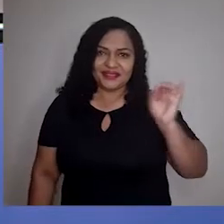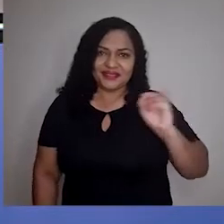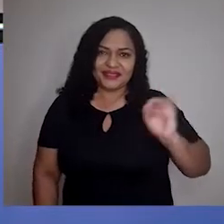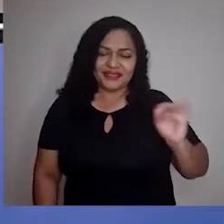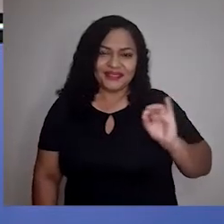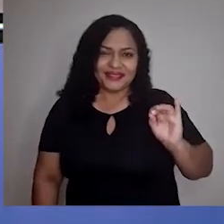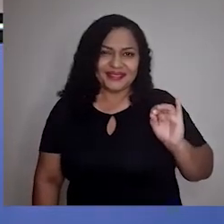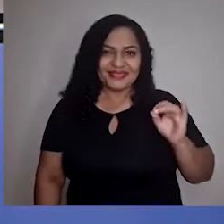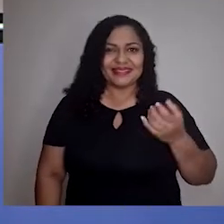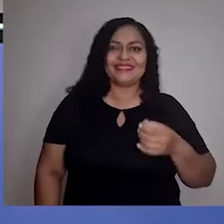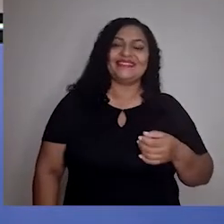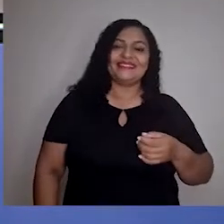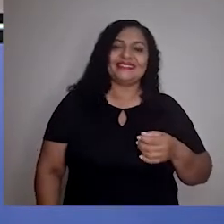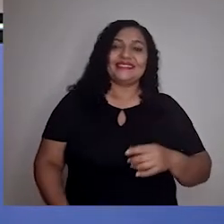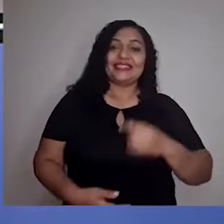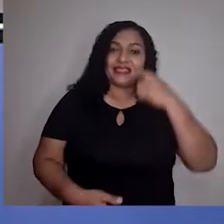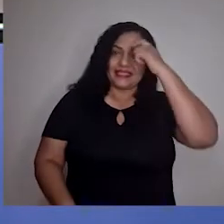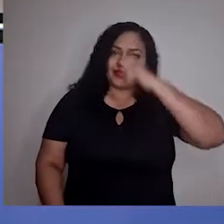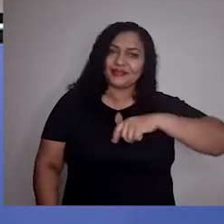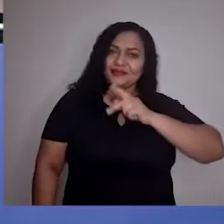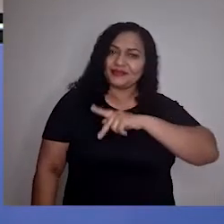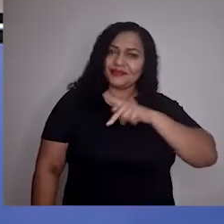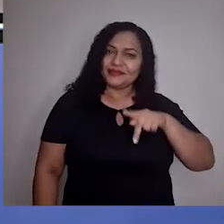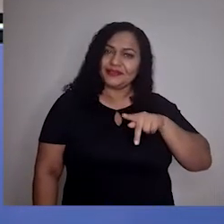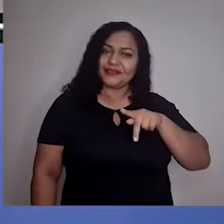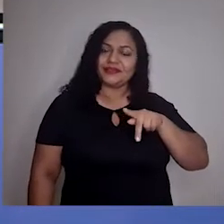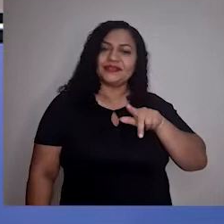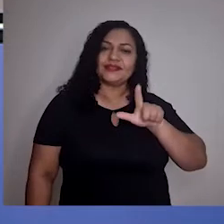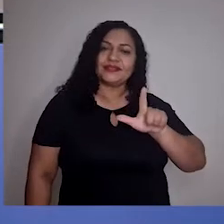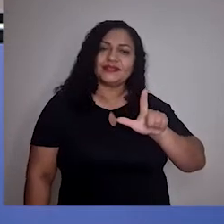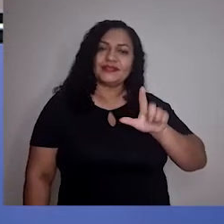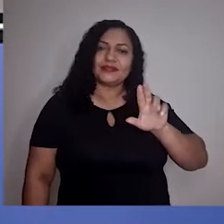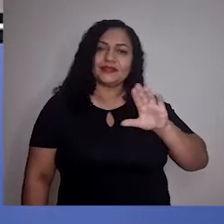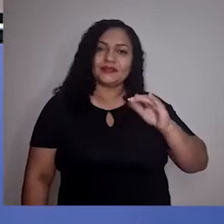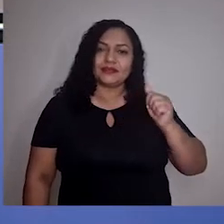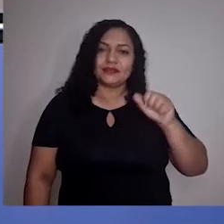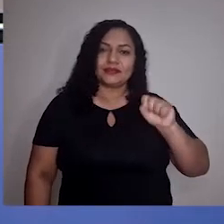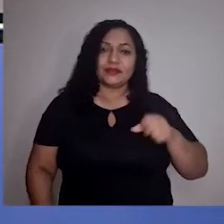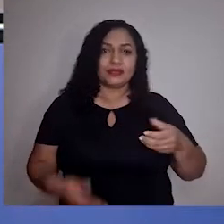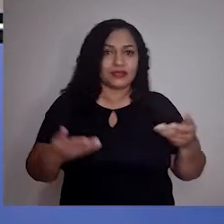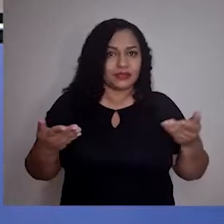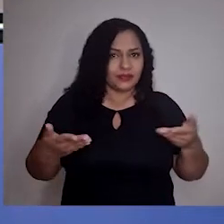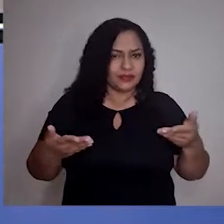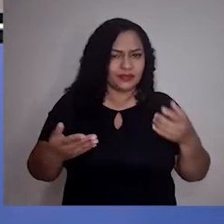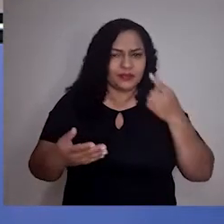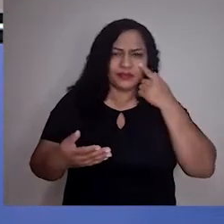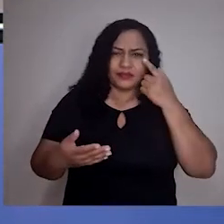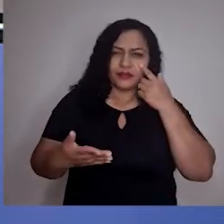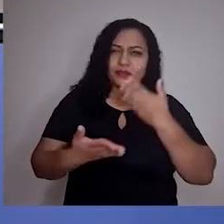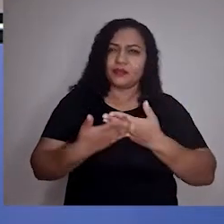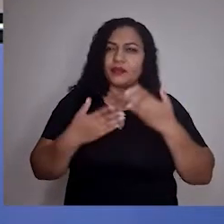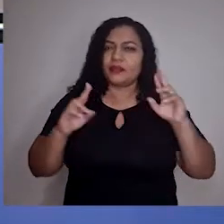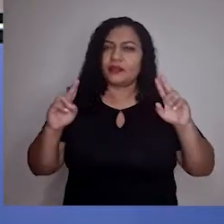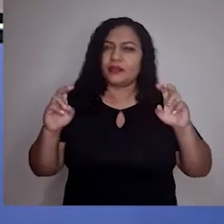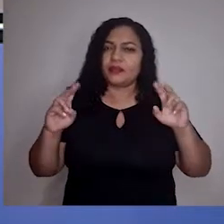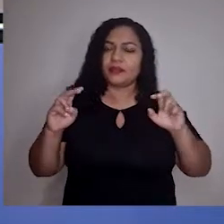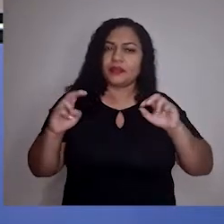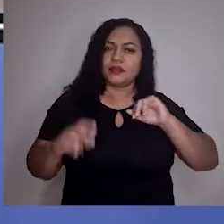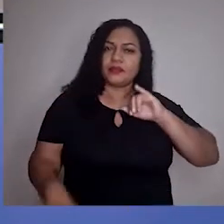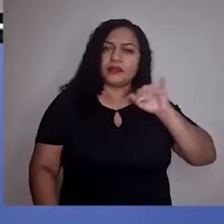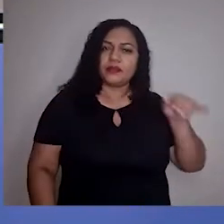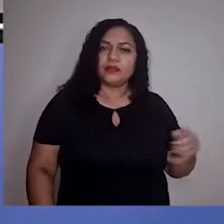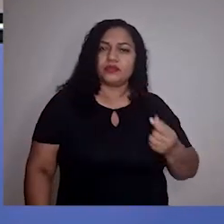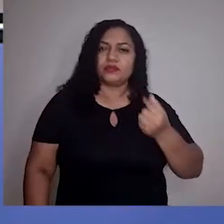Fala galerinha da TV EducaITS, eu sou o professor Lucas. Nós vamos assistir agora uma aula sobre juros compostos. Nós